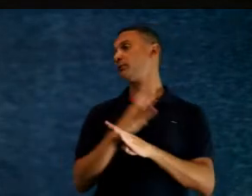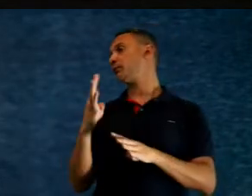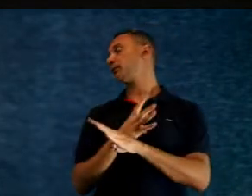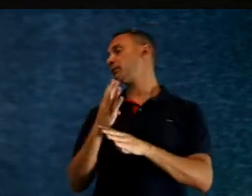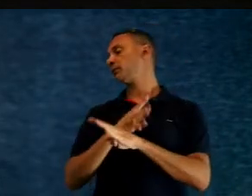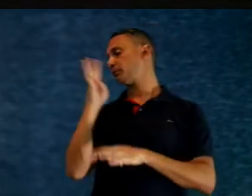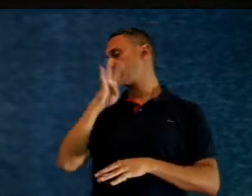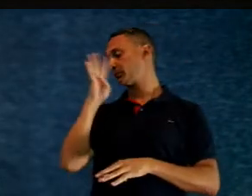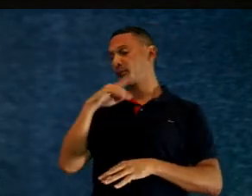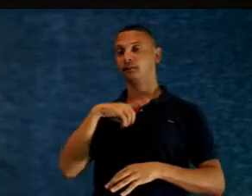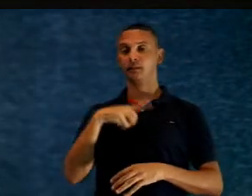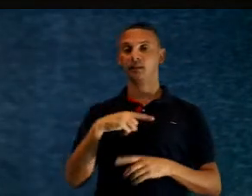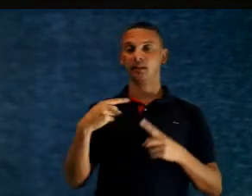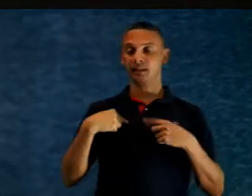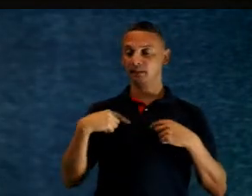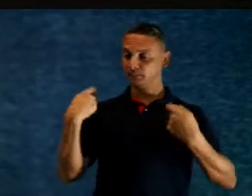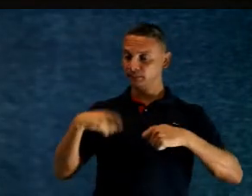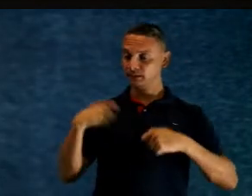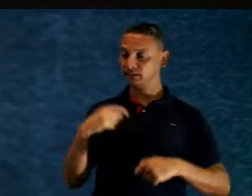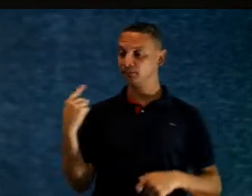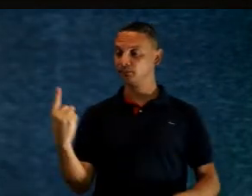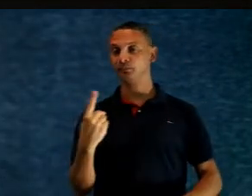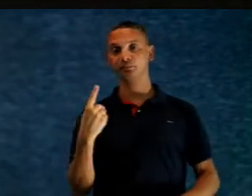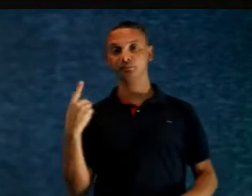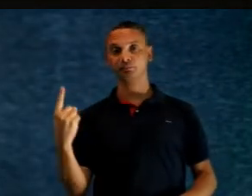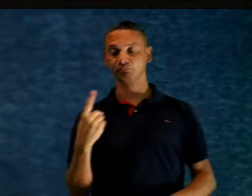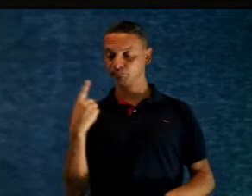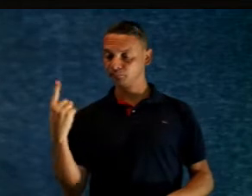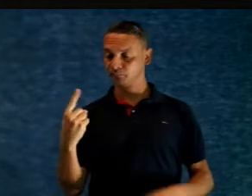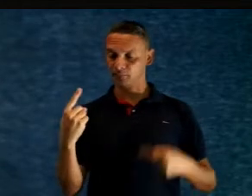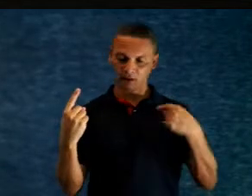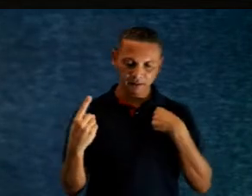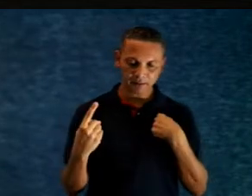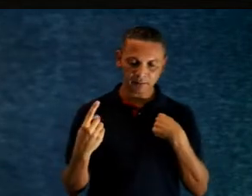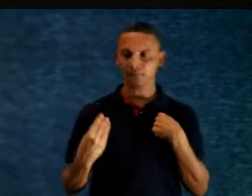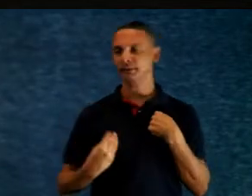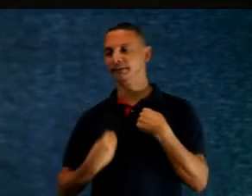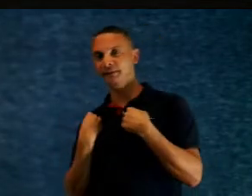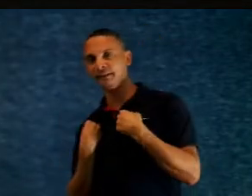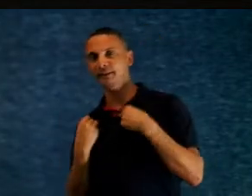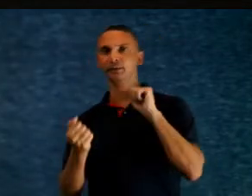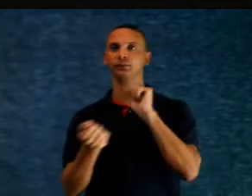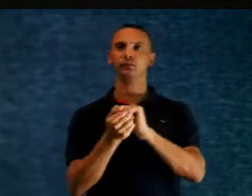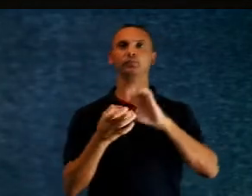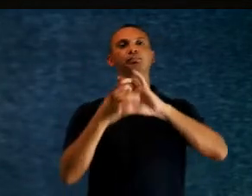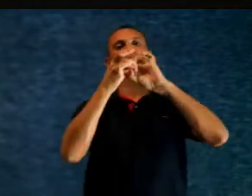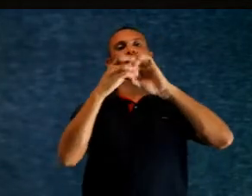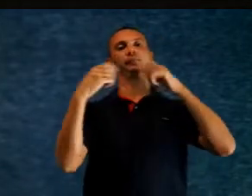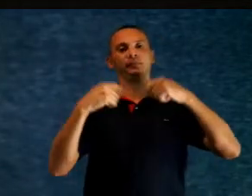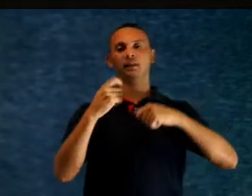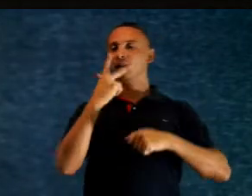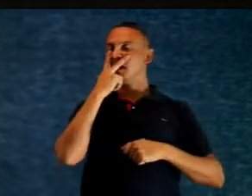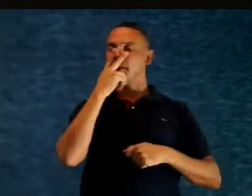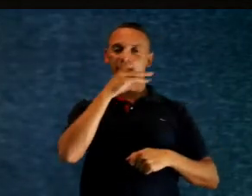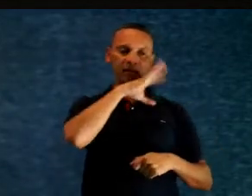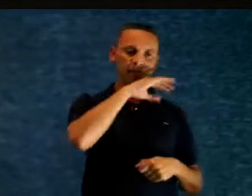a vida para ela era como um bicho morto amarrado às costas dela. É uma bela imagem literária, né? Agora, todo